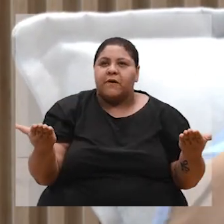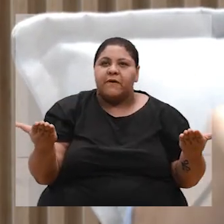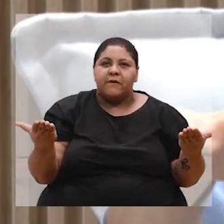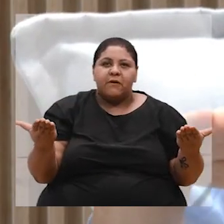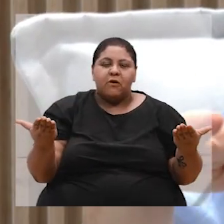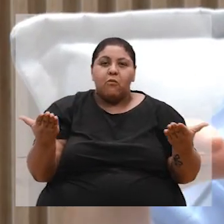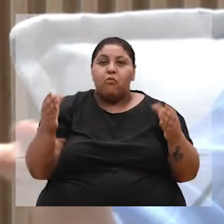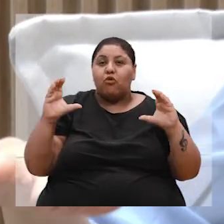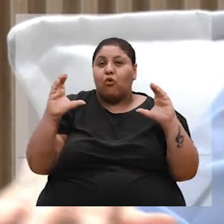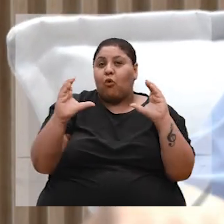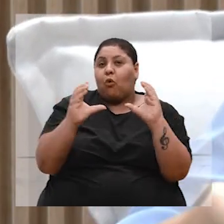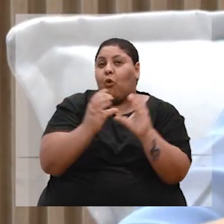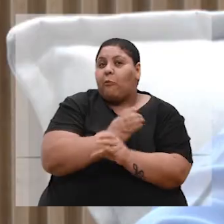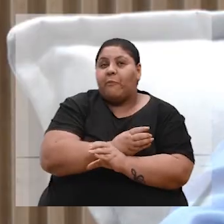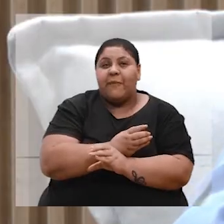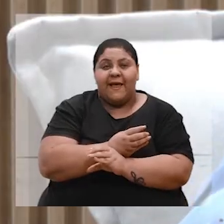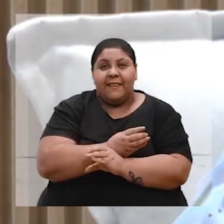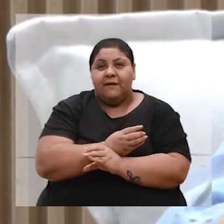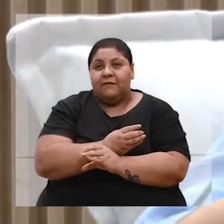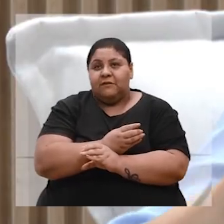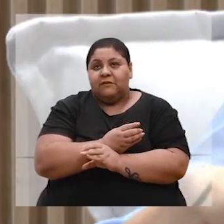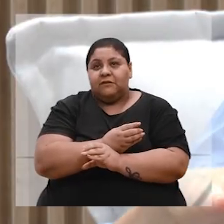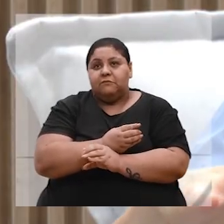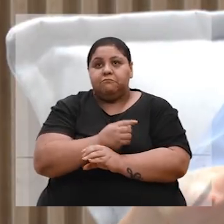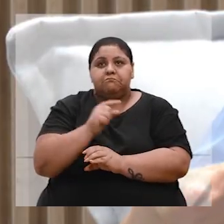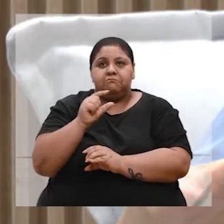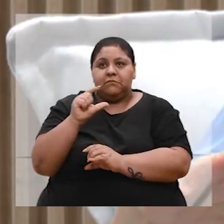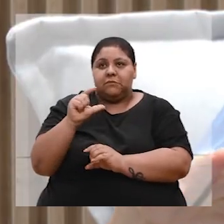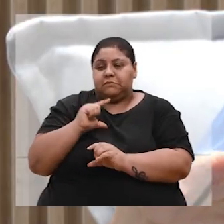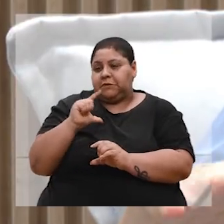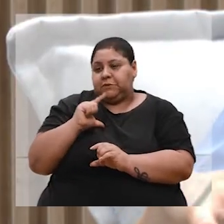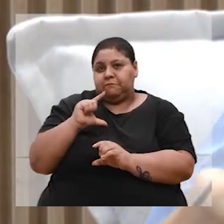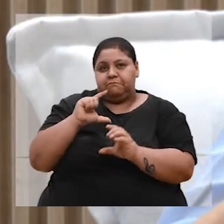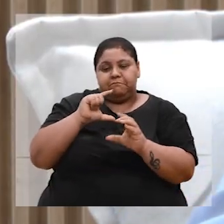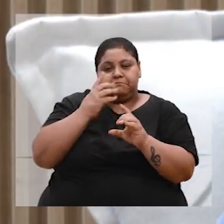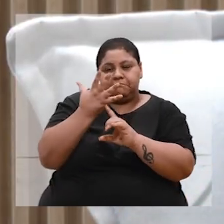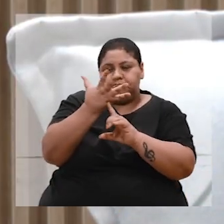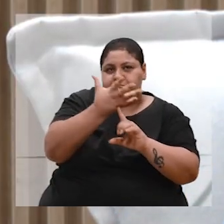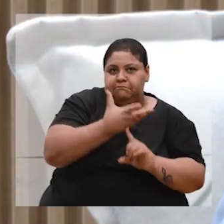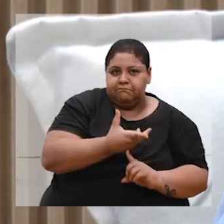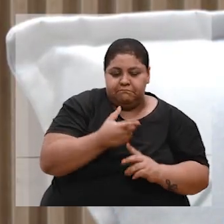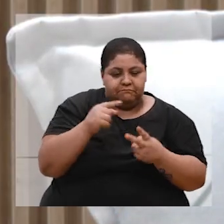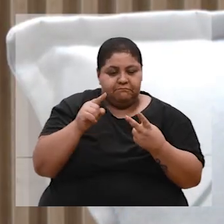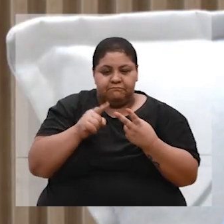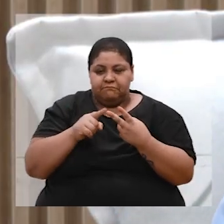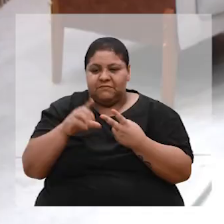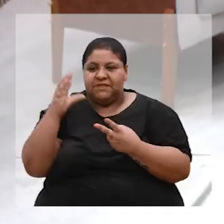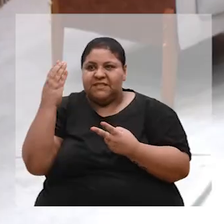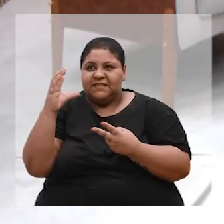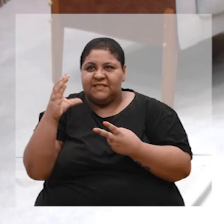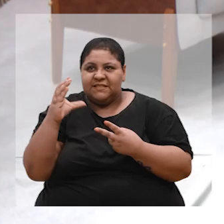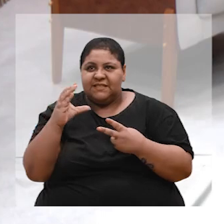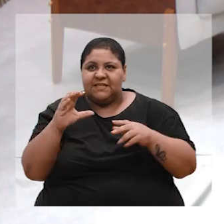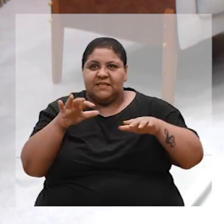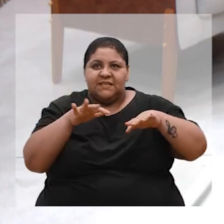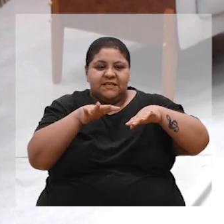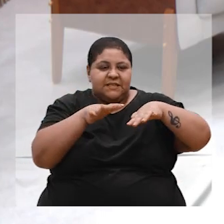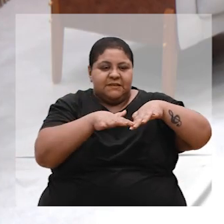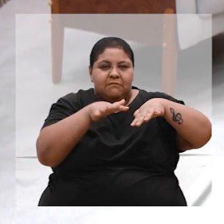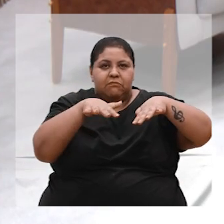apresenta a ceia, a mesa posta, e aí tem tudo, vai ter artes, vai ter